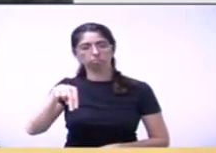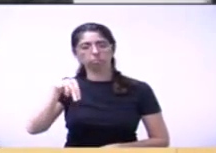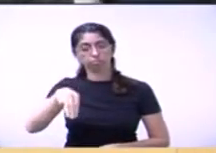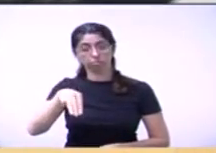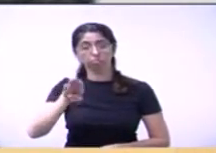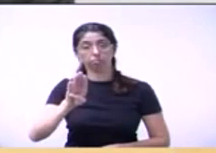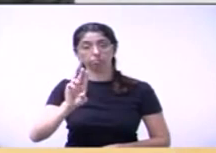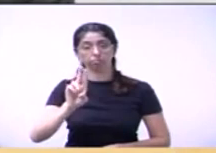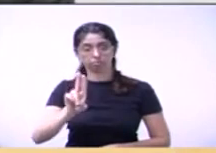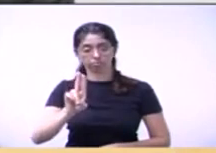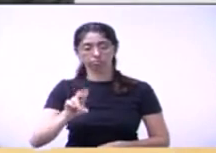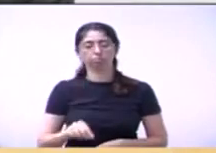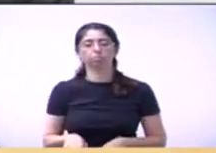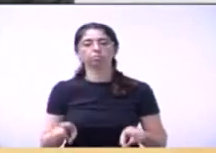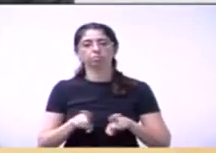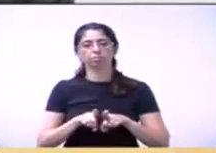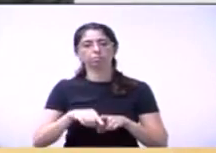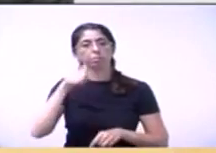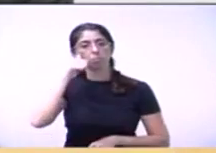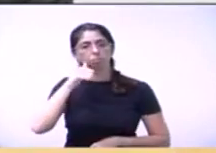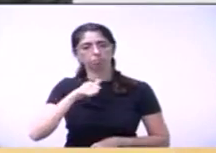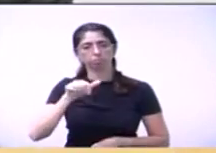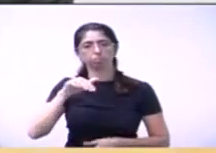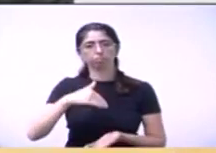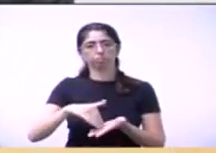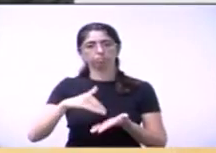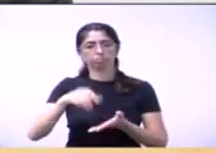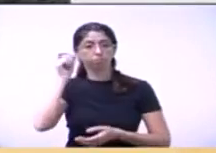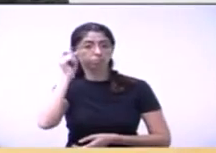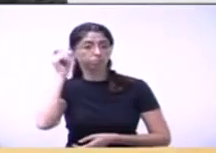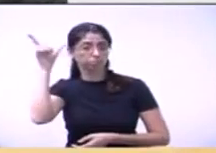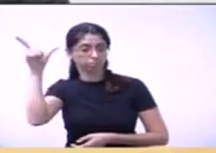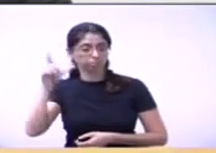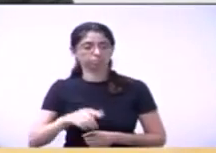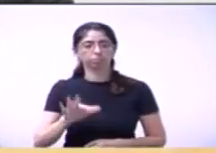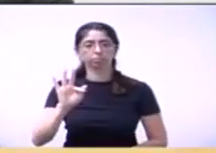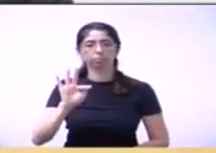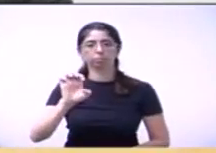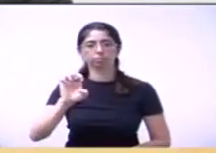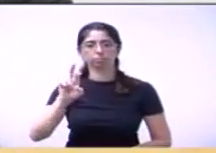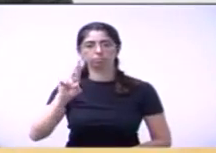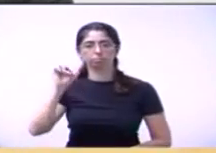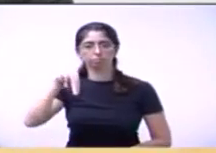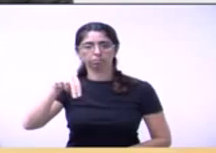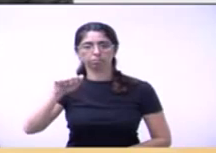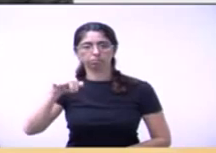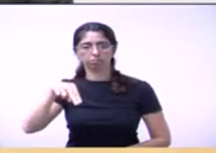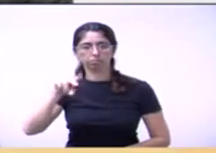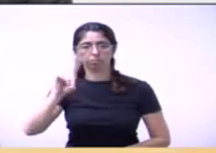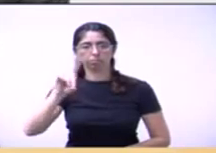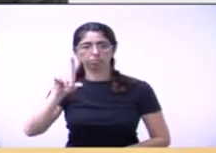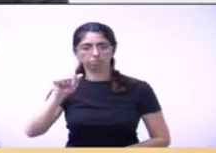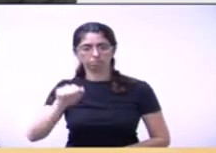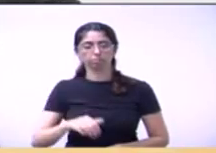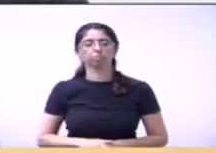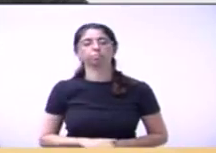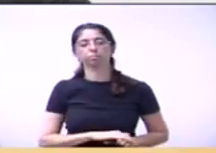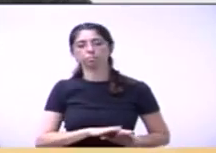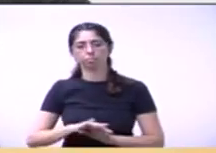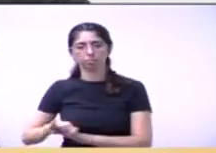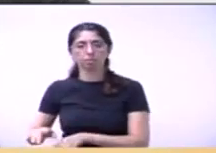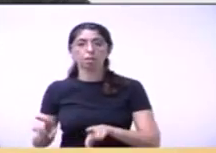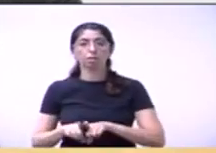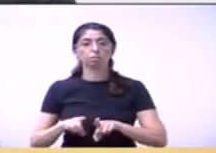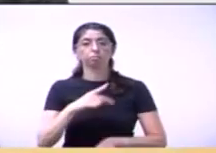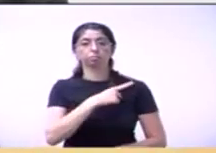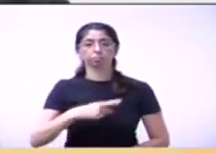Cultura. Gostaria de agradecer e cumprimentar a presença de Jorge Israel, presidente do PV. Gostaria de cumprimentar e agradecer a presença